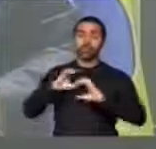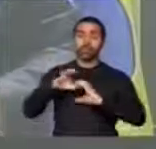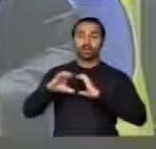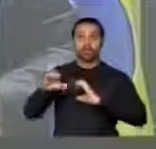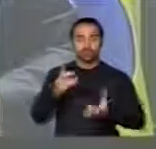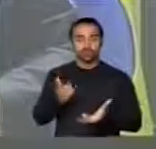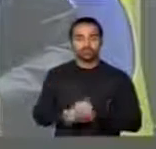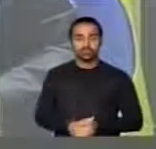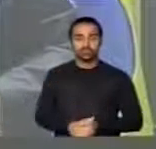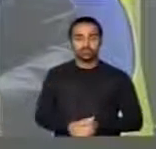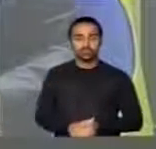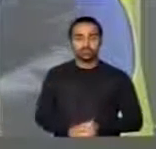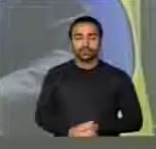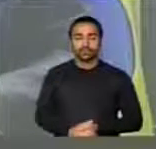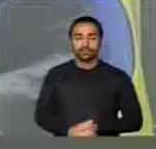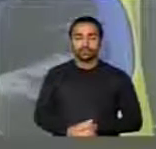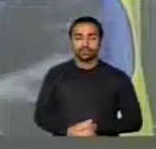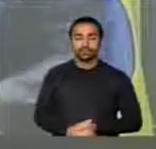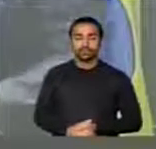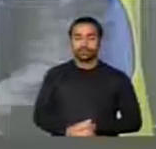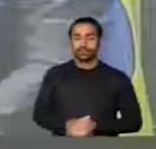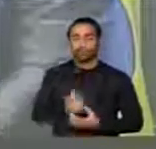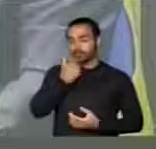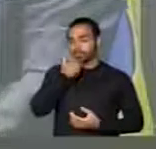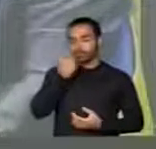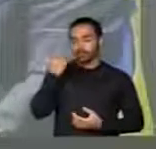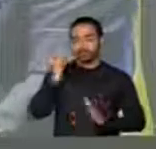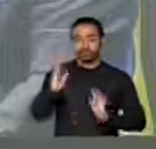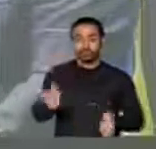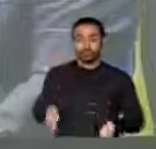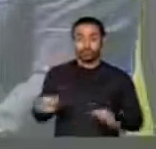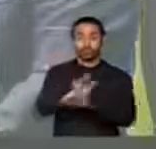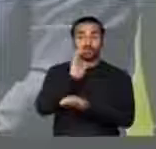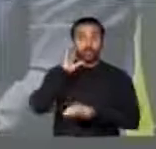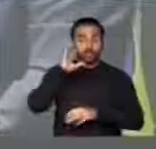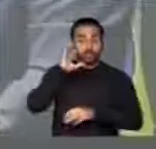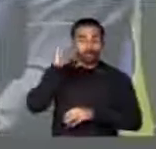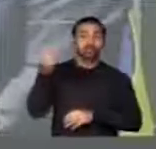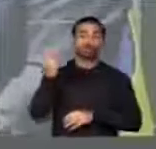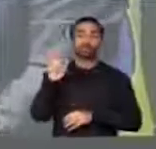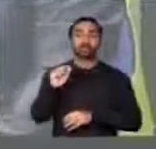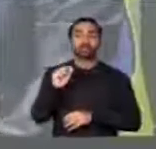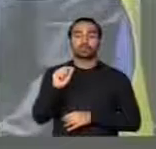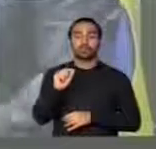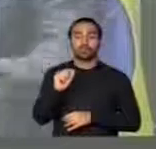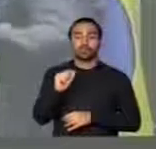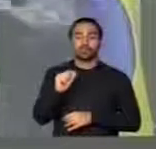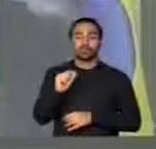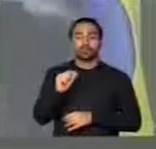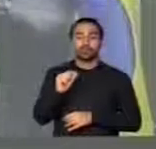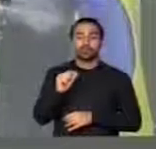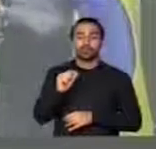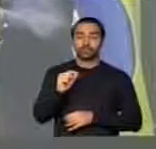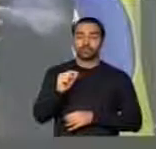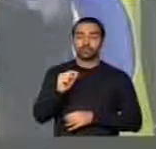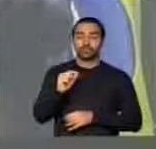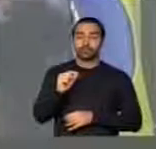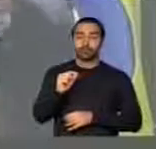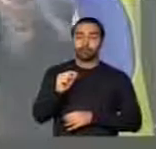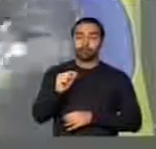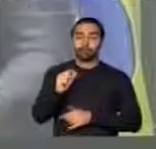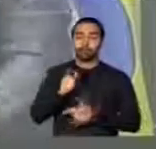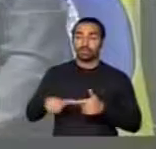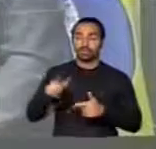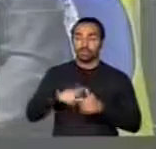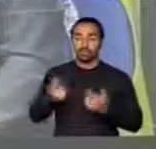telecomunicações. Nós recentemente saneamos um problema que talvez volte a nos ameaçar, mas saneamos sim o